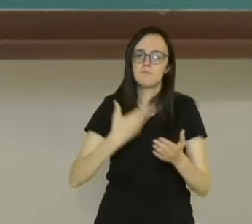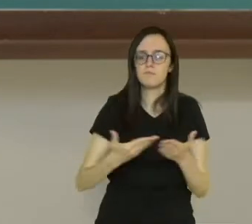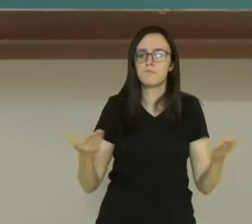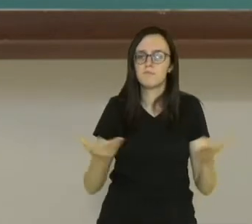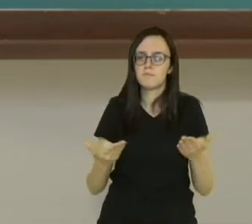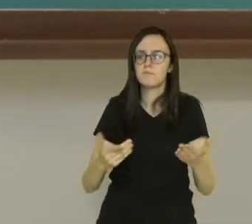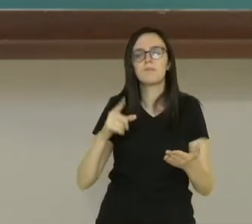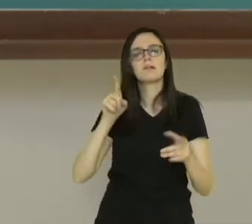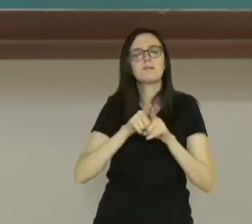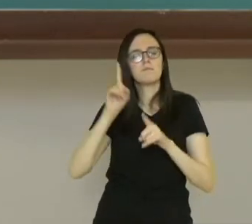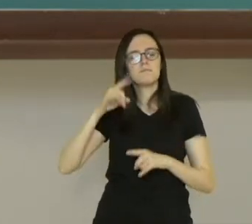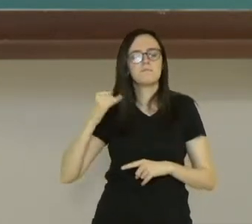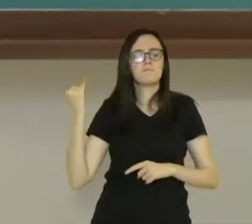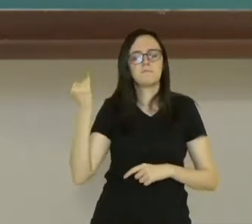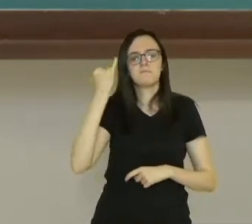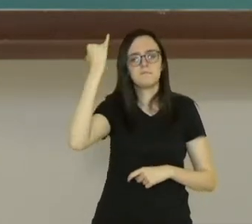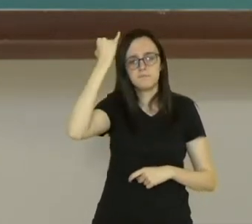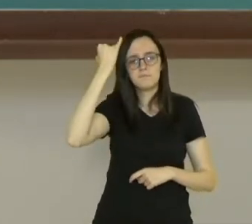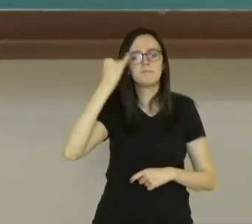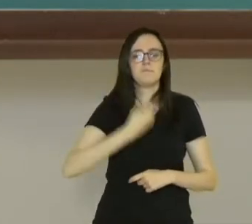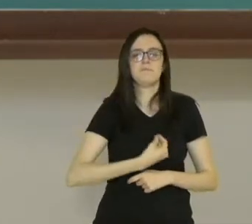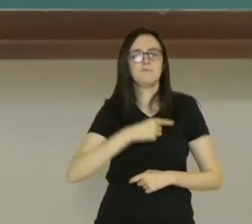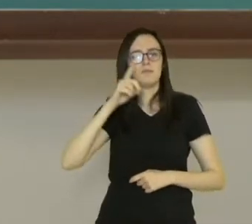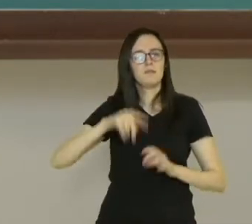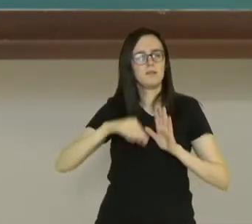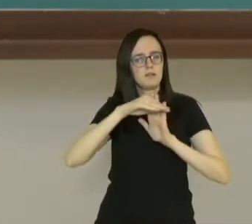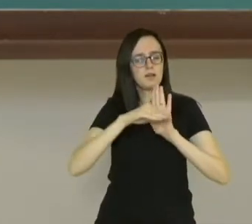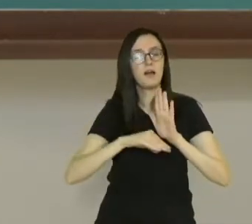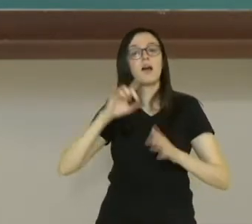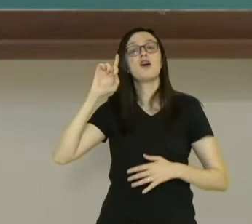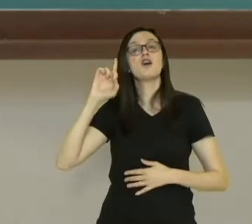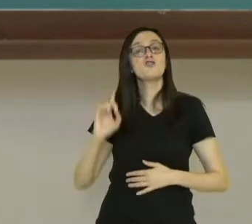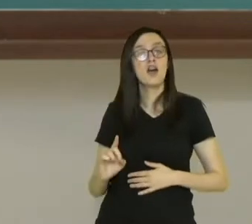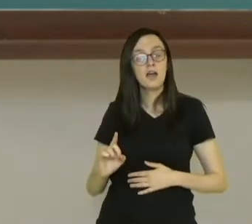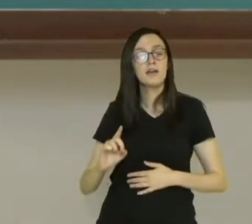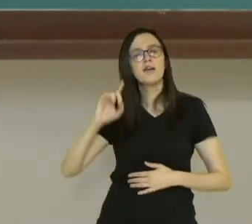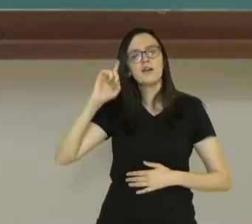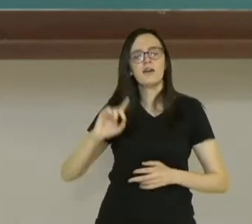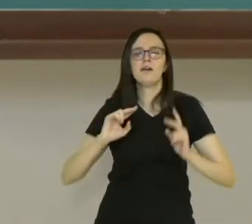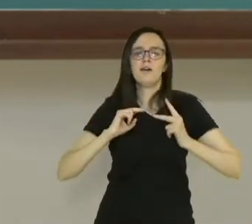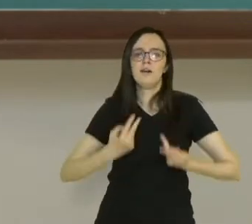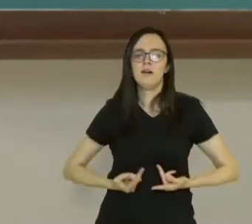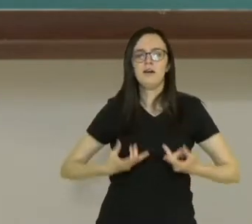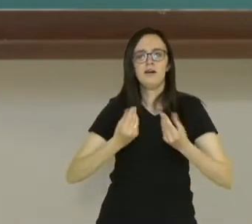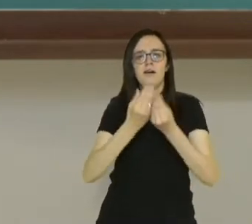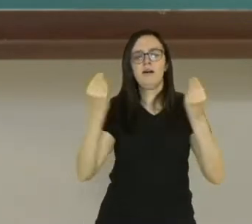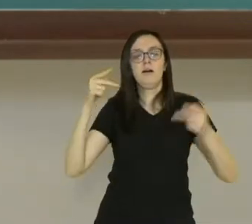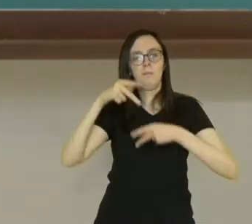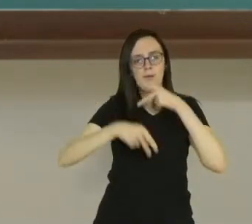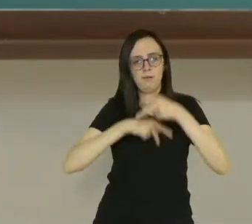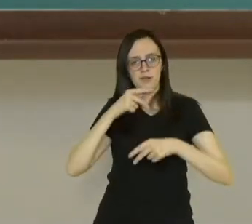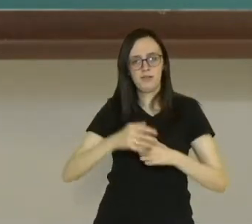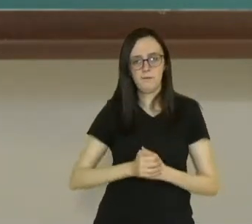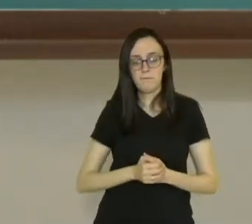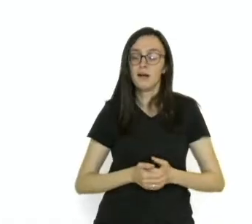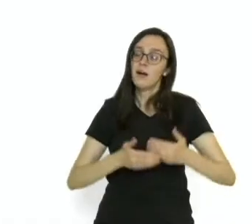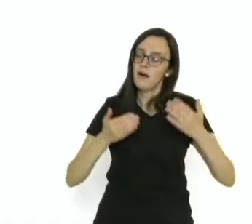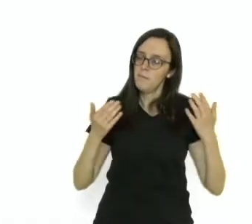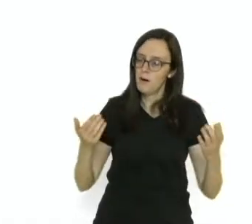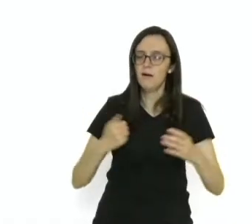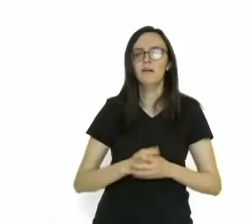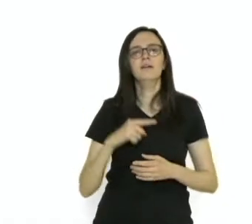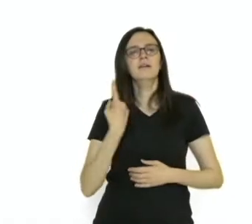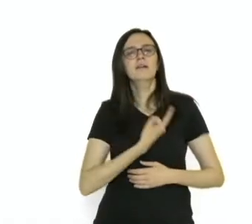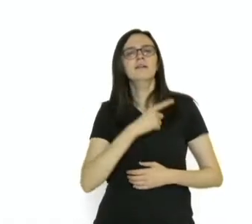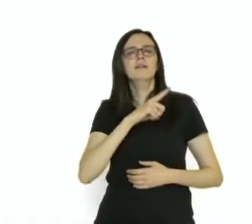atuais e importantíssimo para regulamentar o direito, né, os direitos humanos de várias populações. Bom, temos